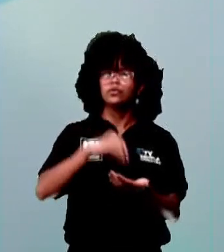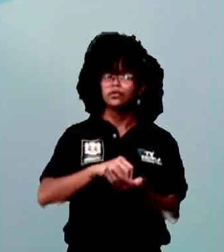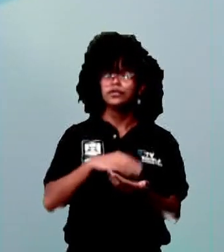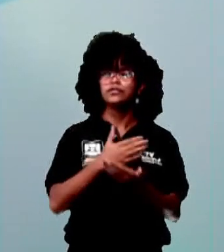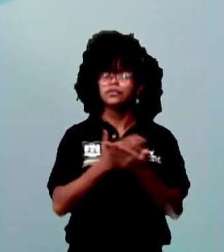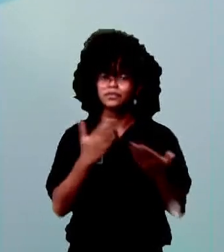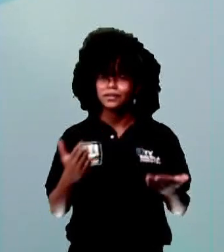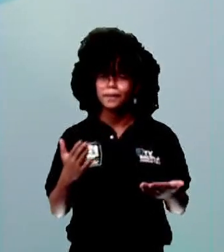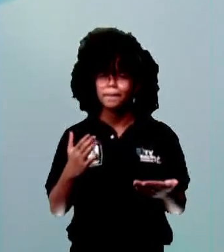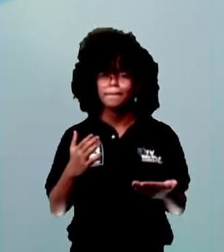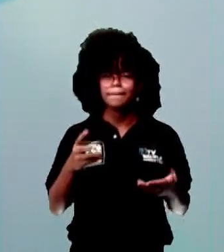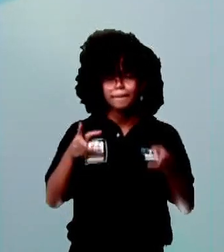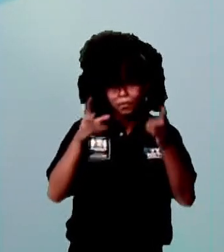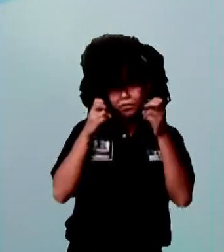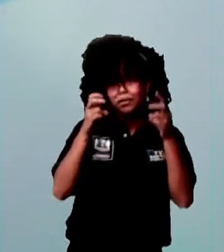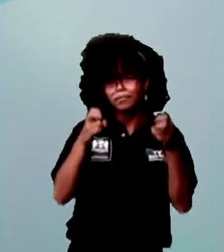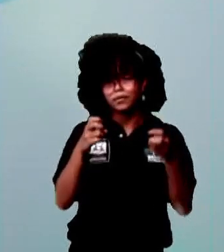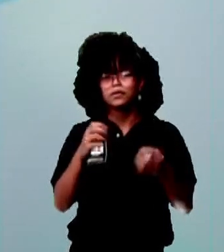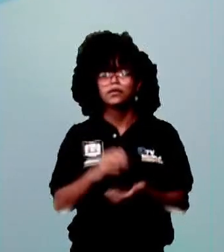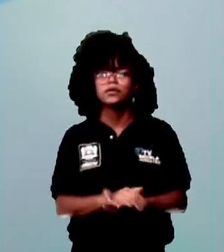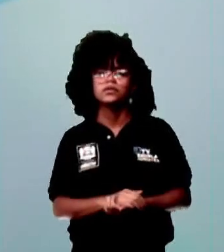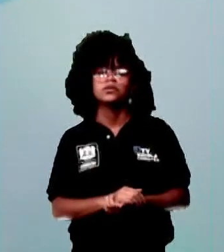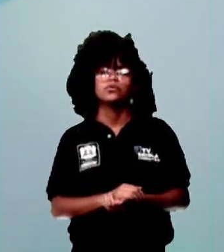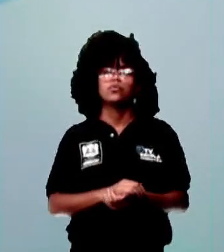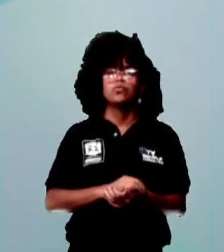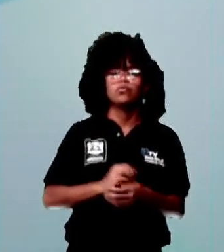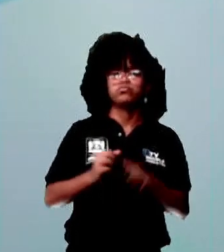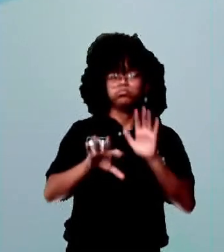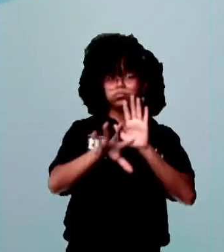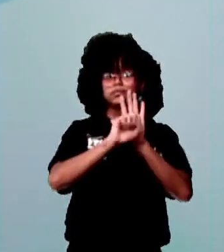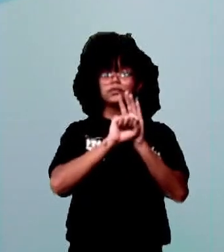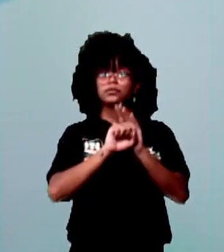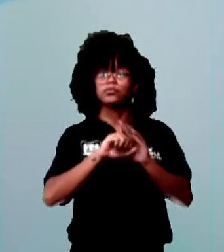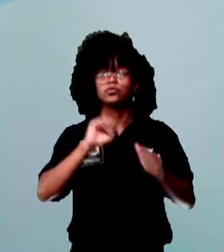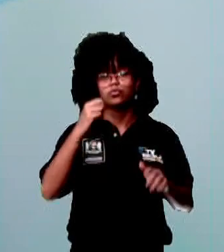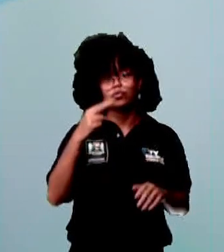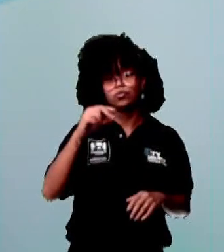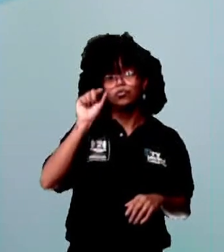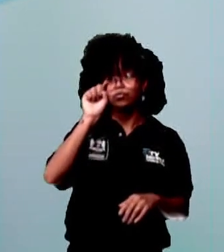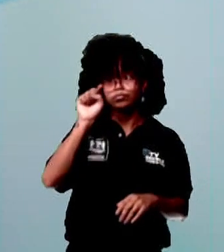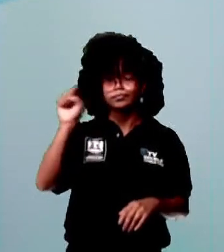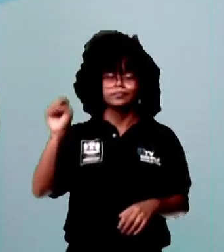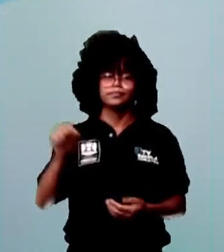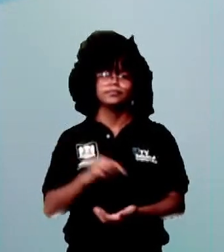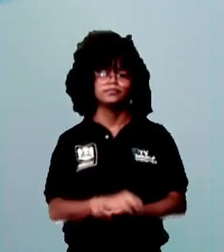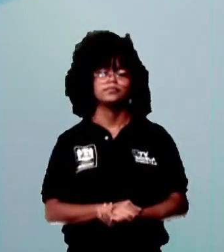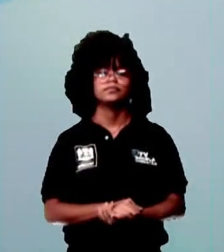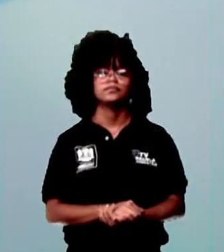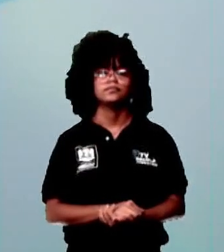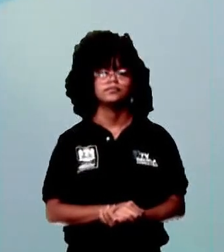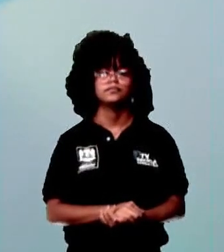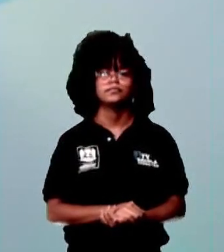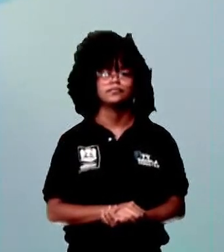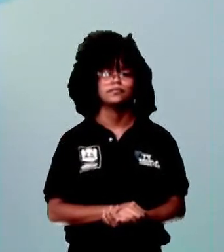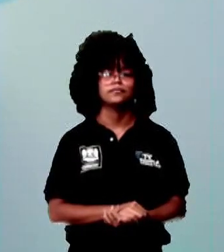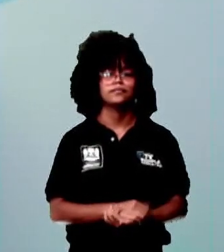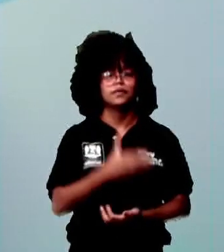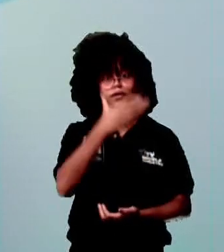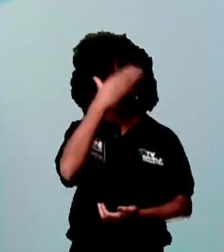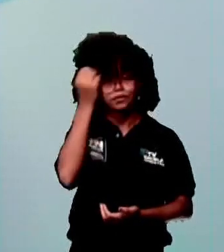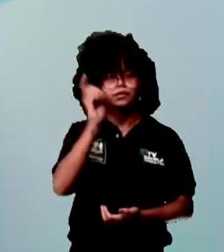julgar necessário, né? Com os ícones, com os símbolos que vocês quiserem utilizar. Não se esqueça